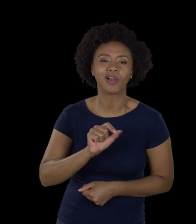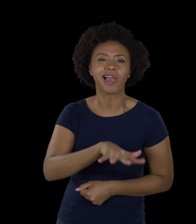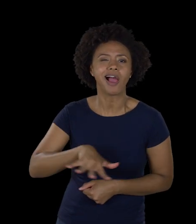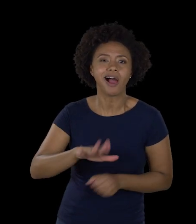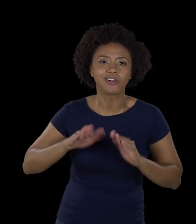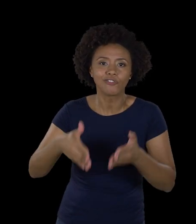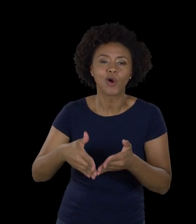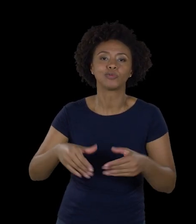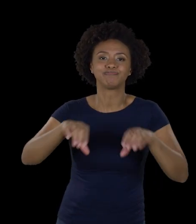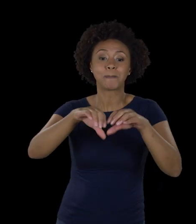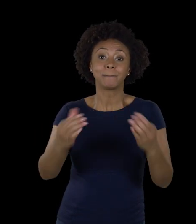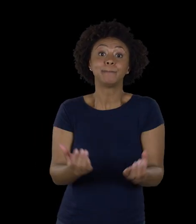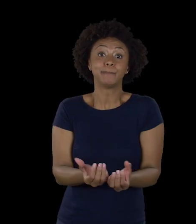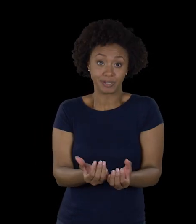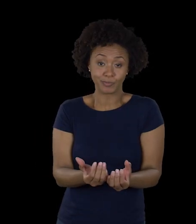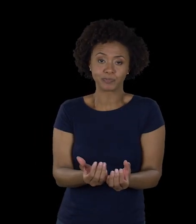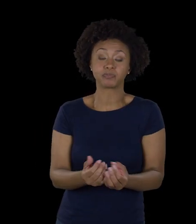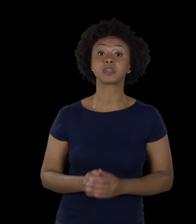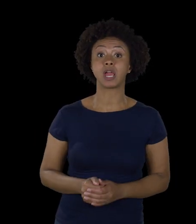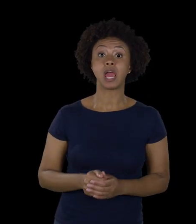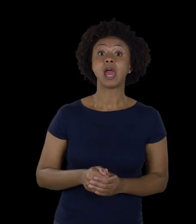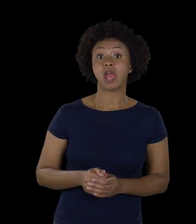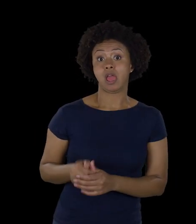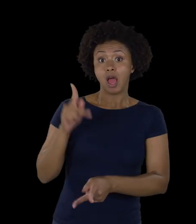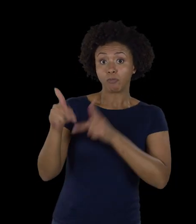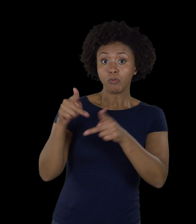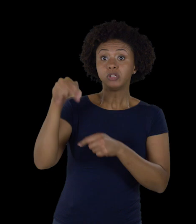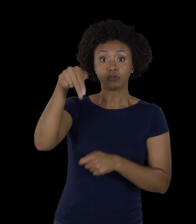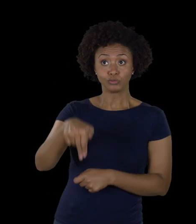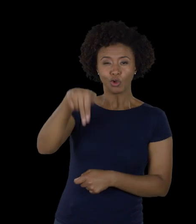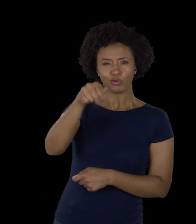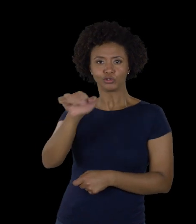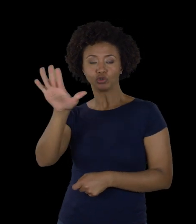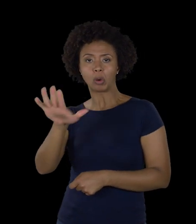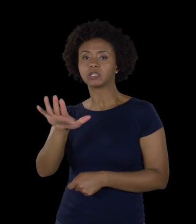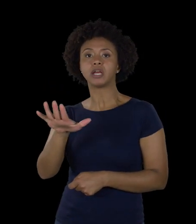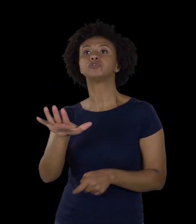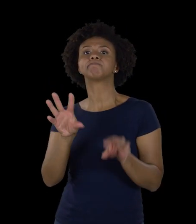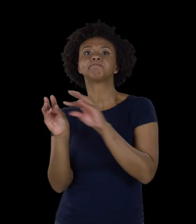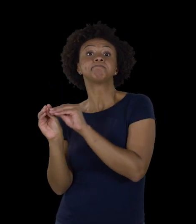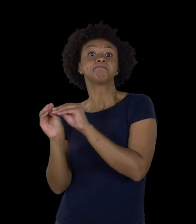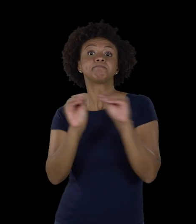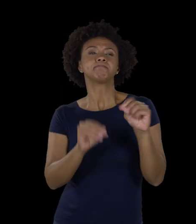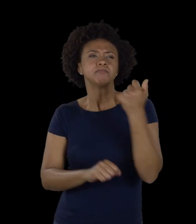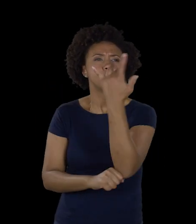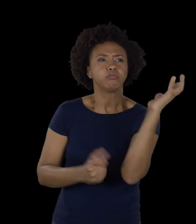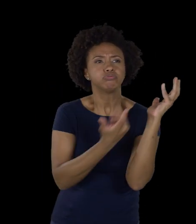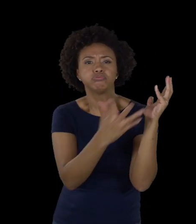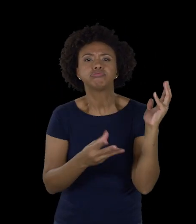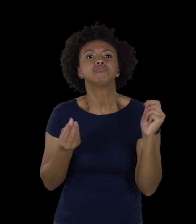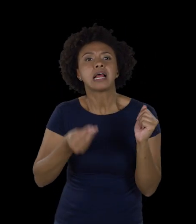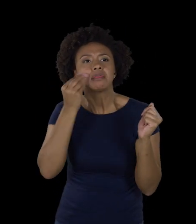pneumáticos. Muitos nordestinos saem de seus estados de origem e se embrenham nas florestas para um